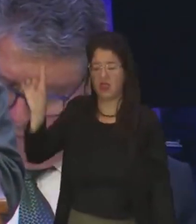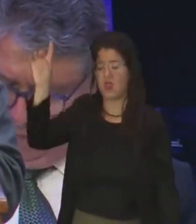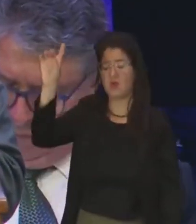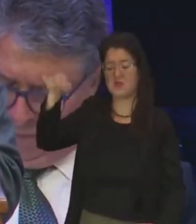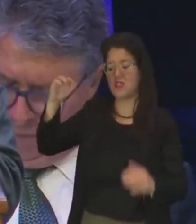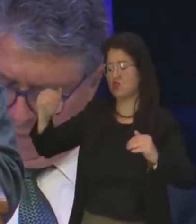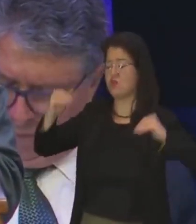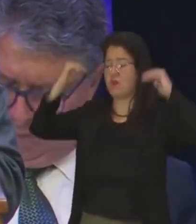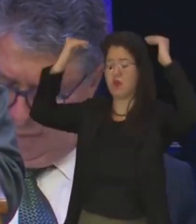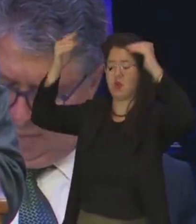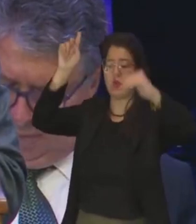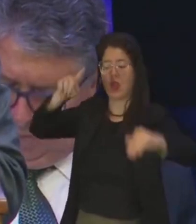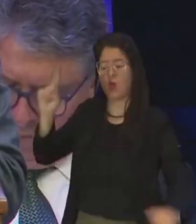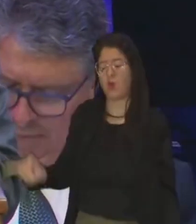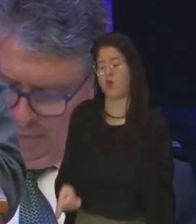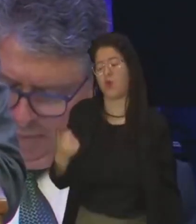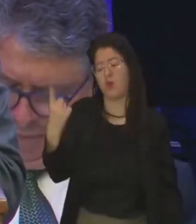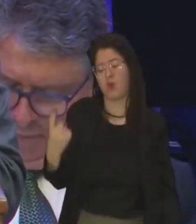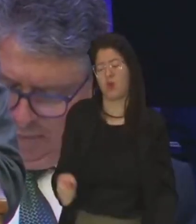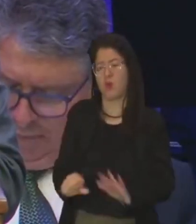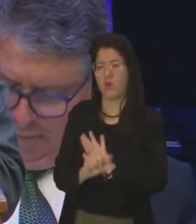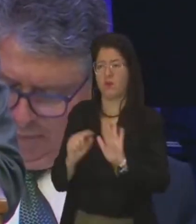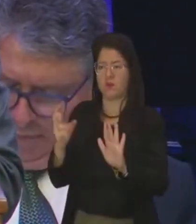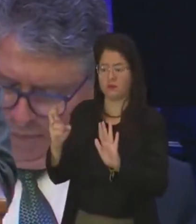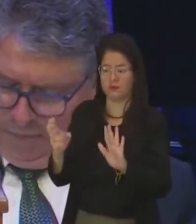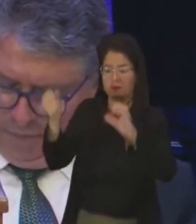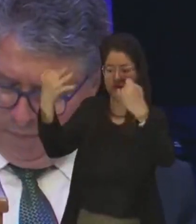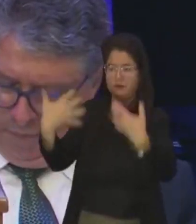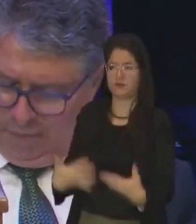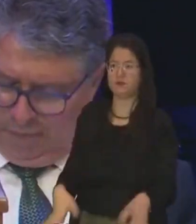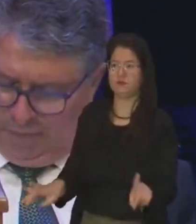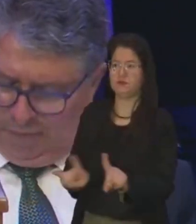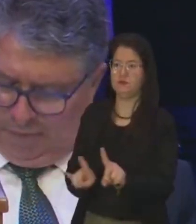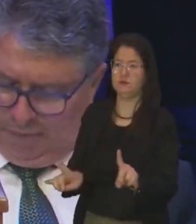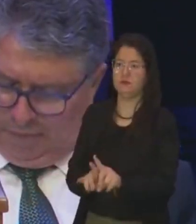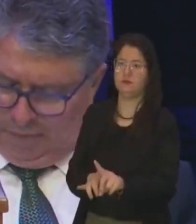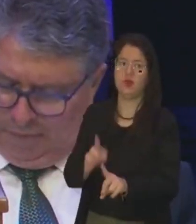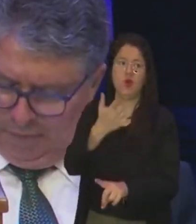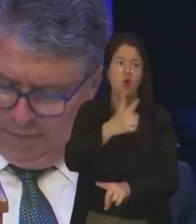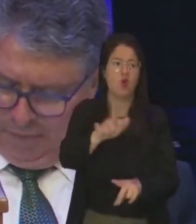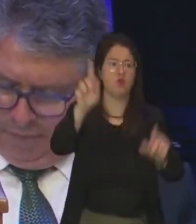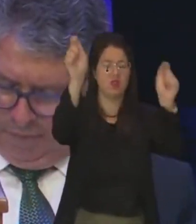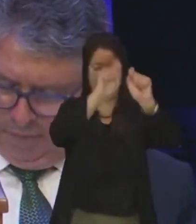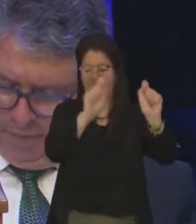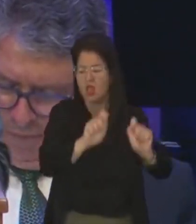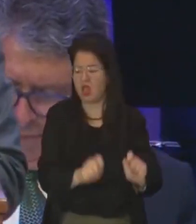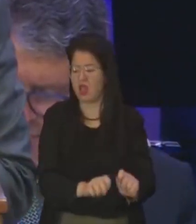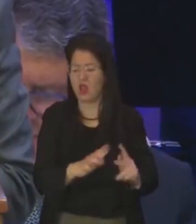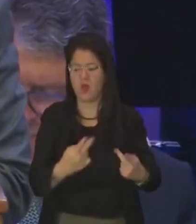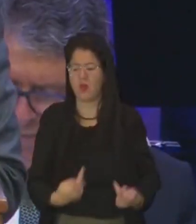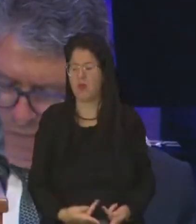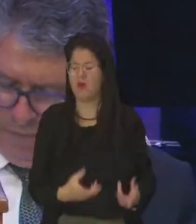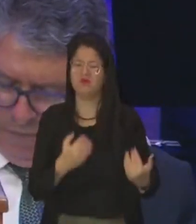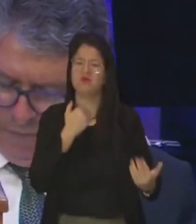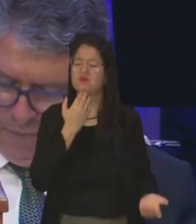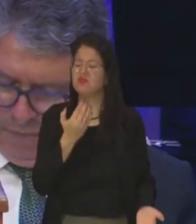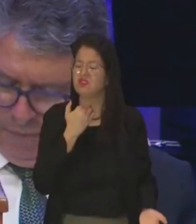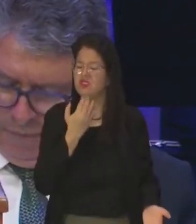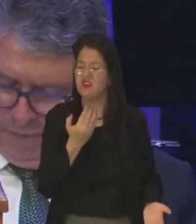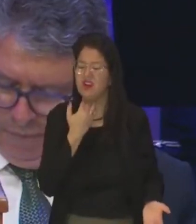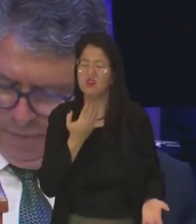superior, Ele é o único. Versículo 5 diz que os outros são só ídolos. Então não faz sentido